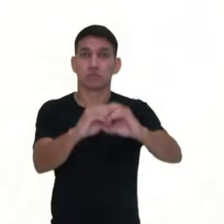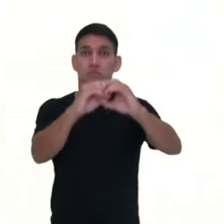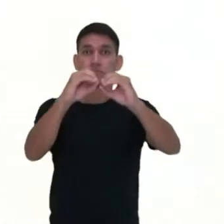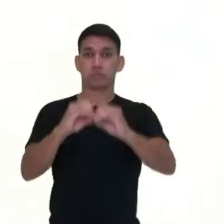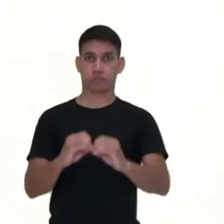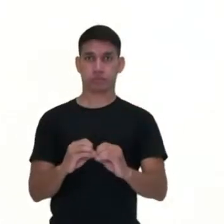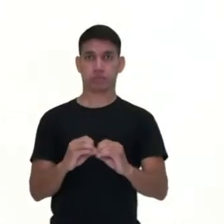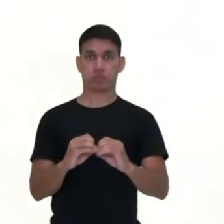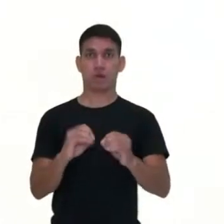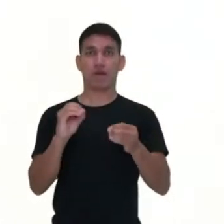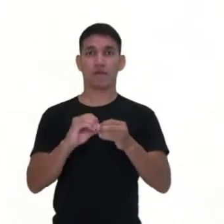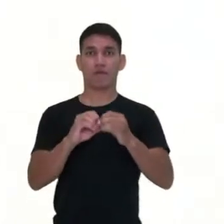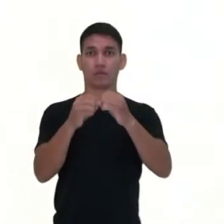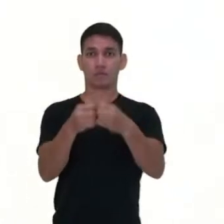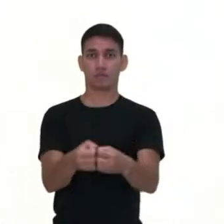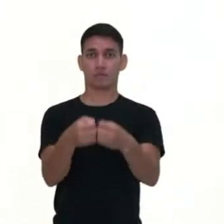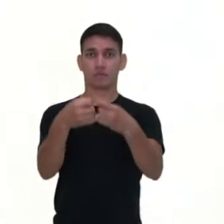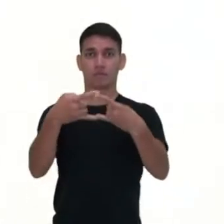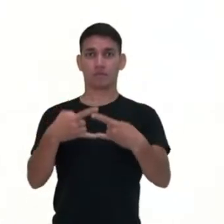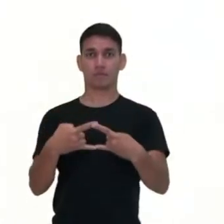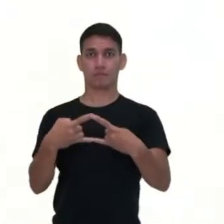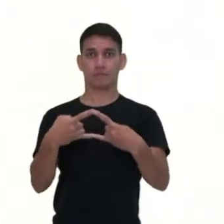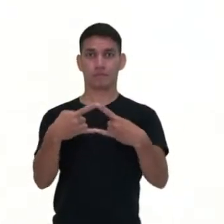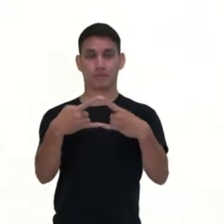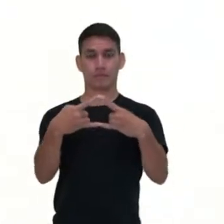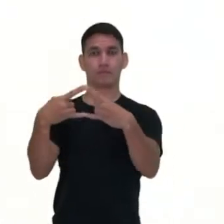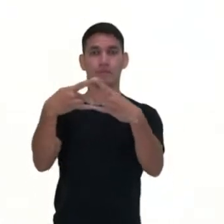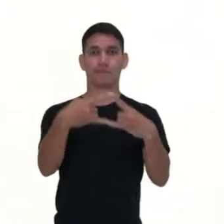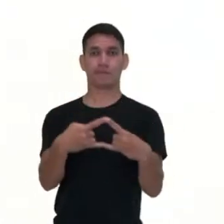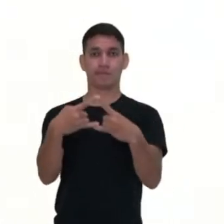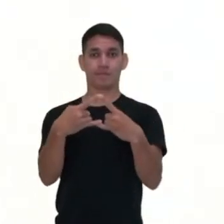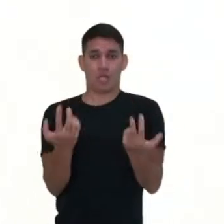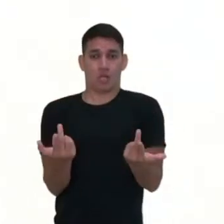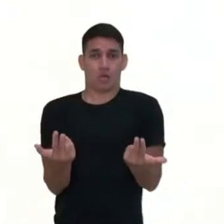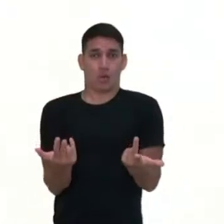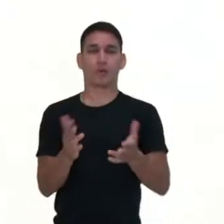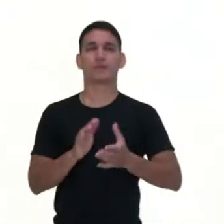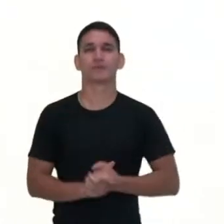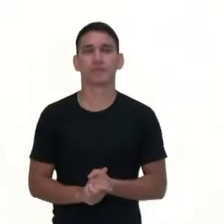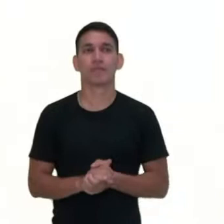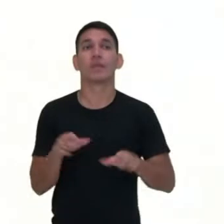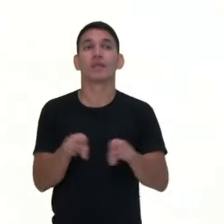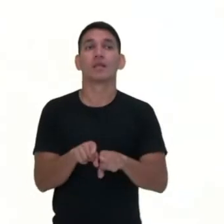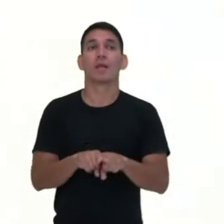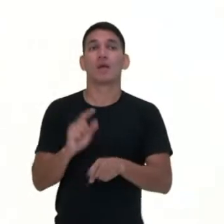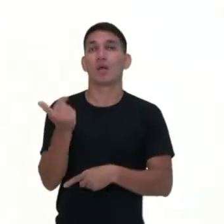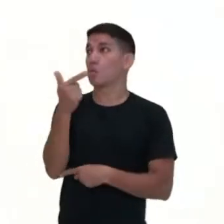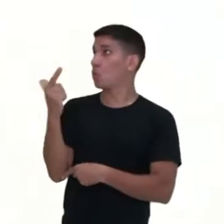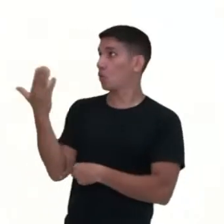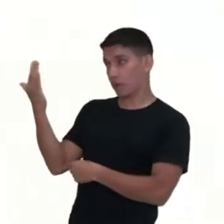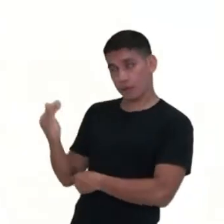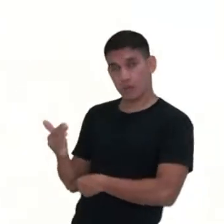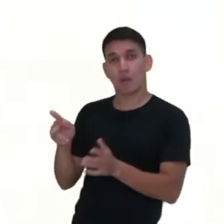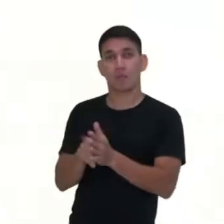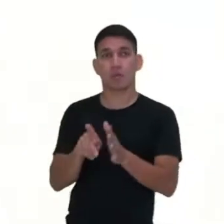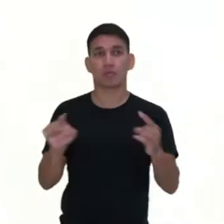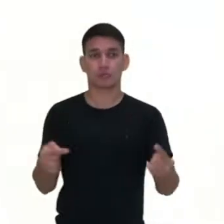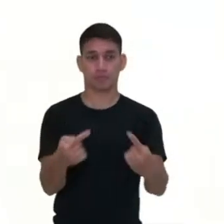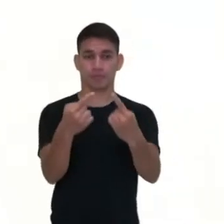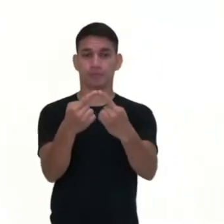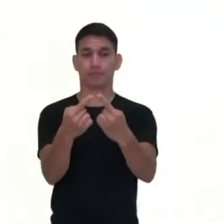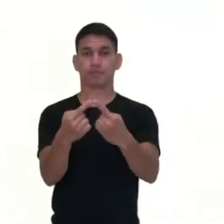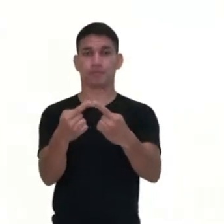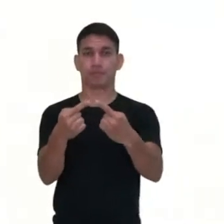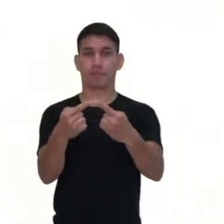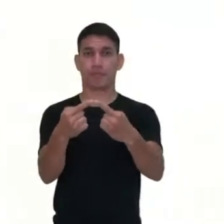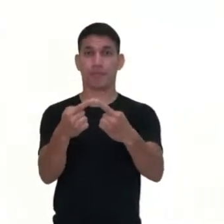dois, formando 2 indivíduos geneticamente iguais. E o gêmeo dizigótico, aquele mesmo símbolo ligando em